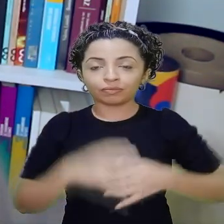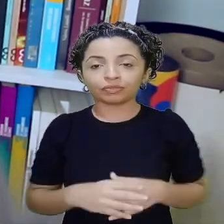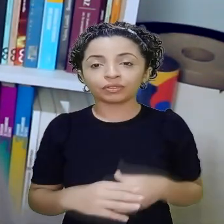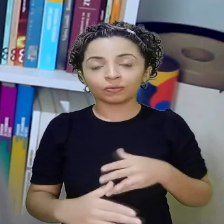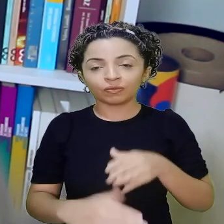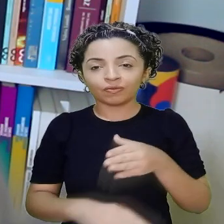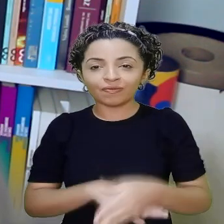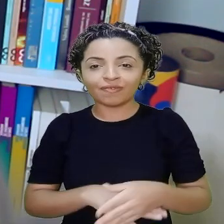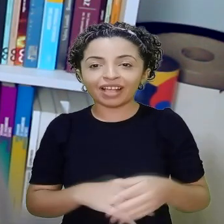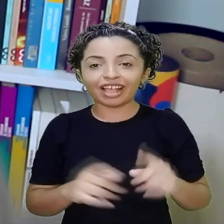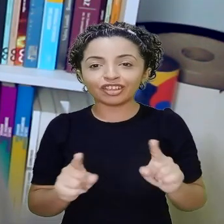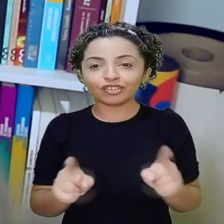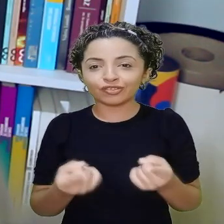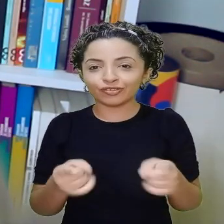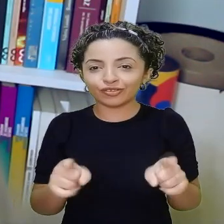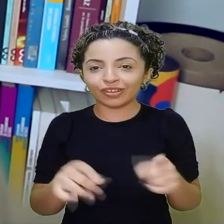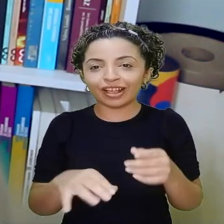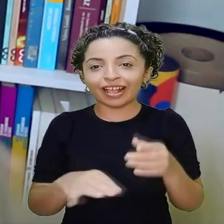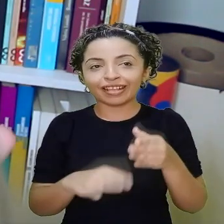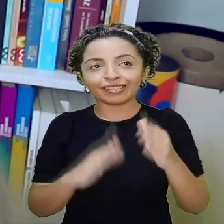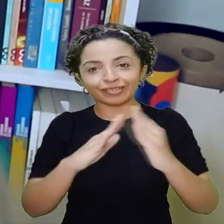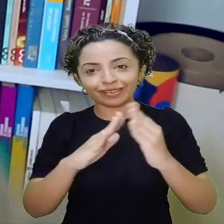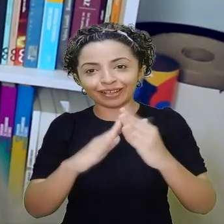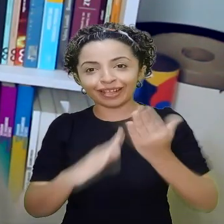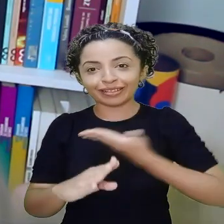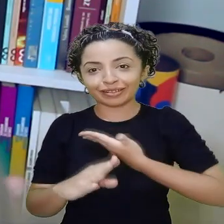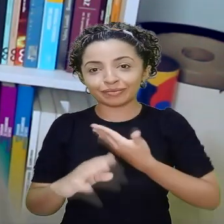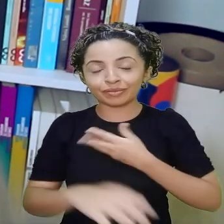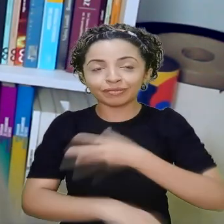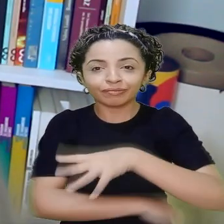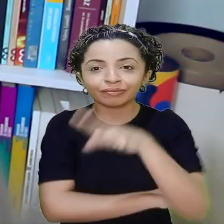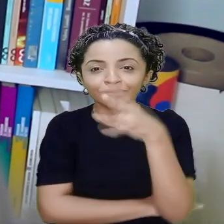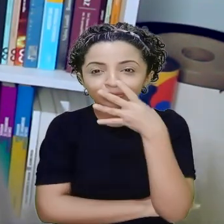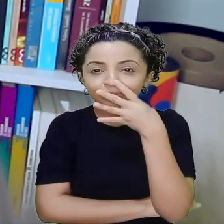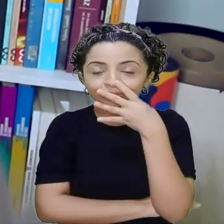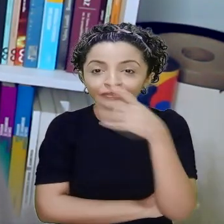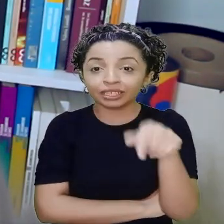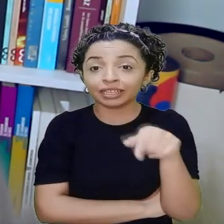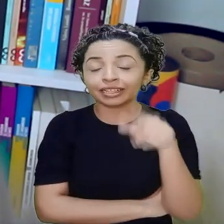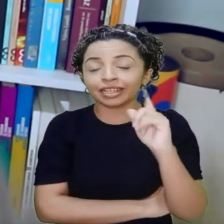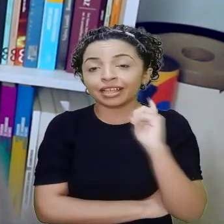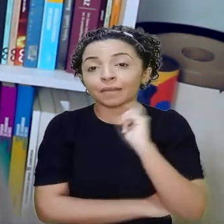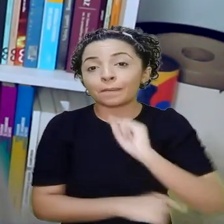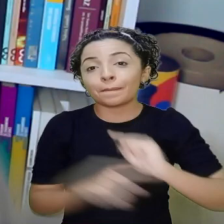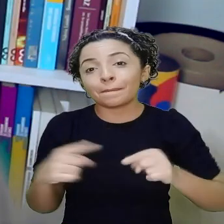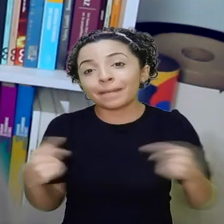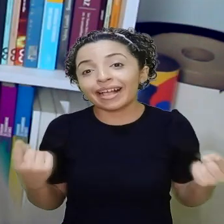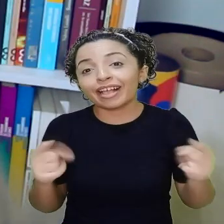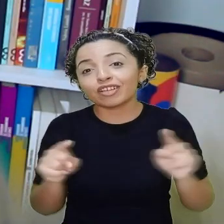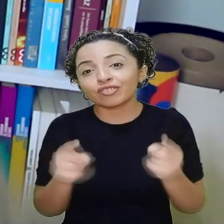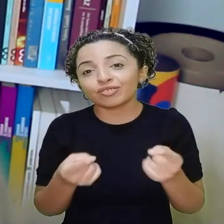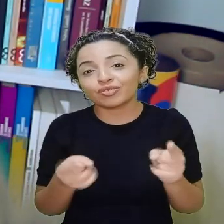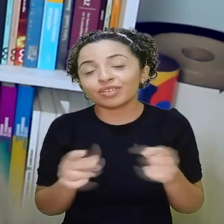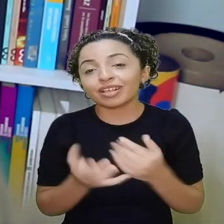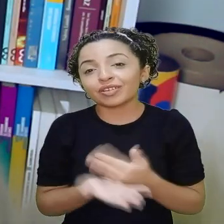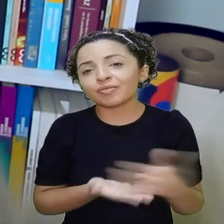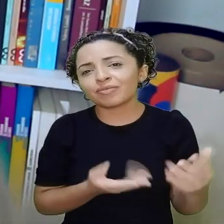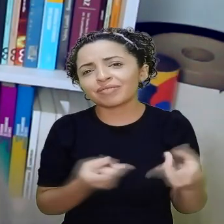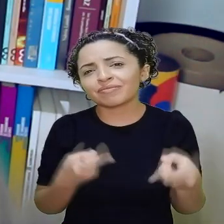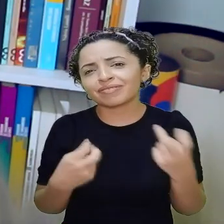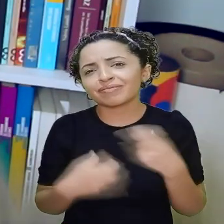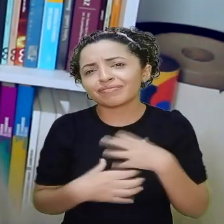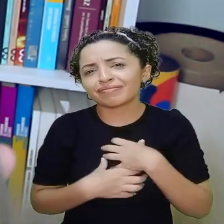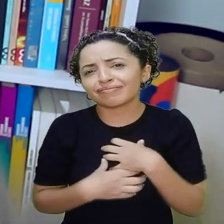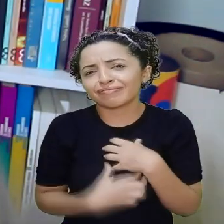ele cria uma narrativa em que um advogado participa de um churrasco na casa de amigos